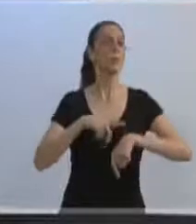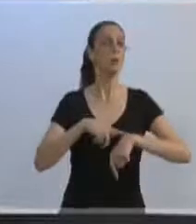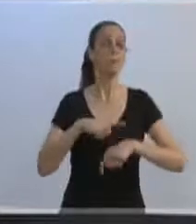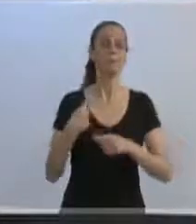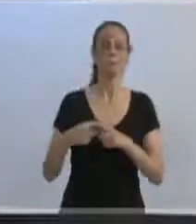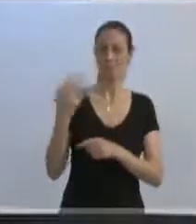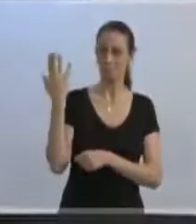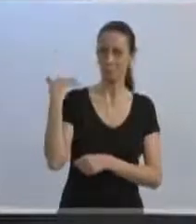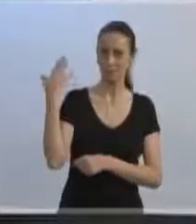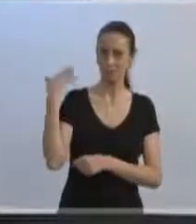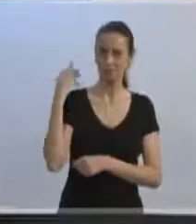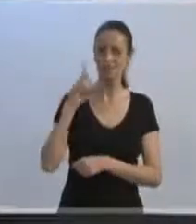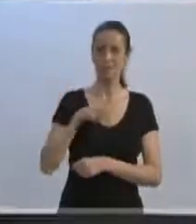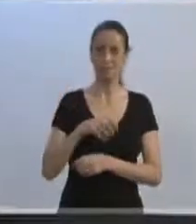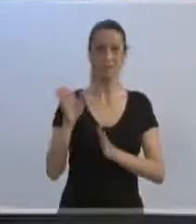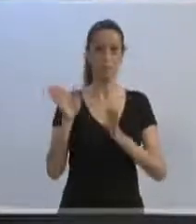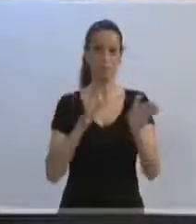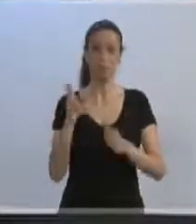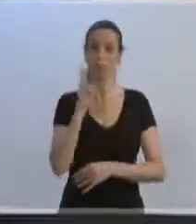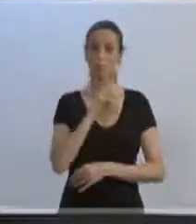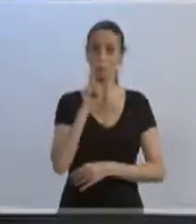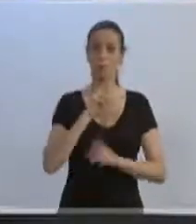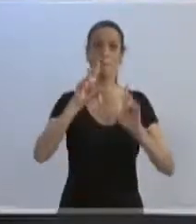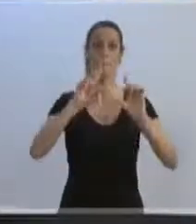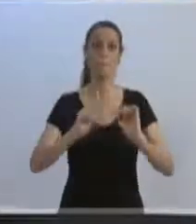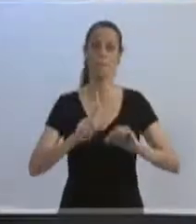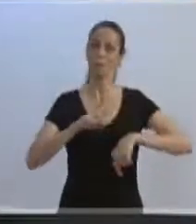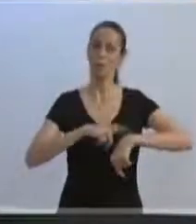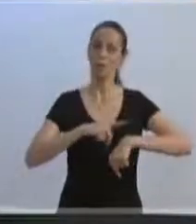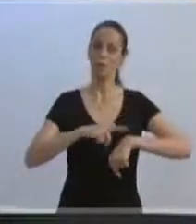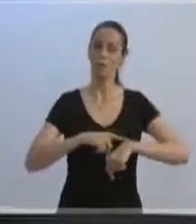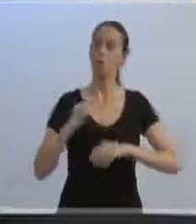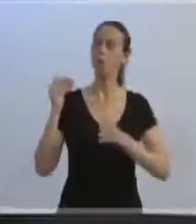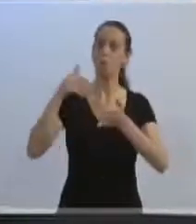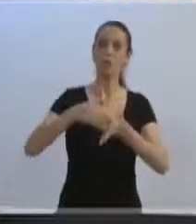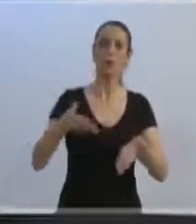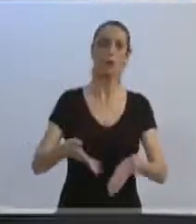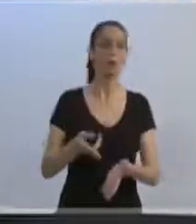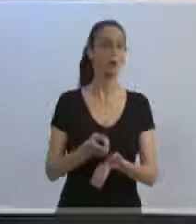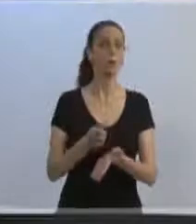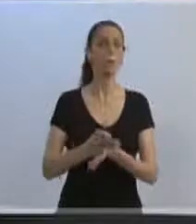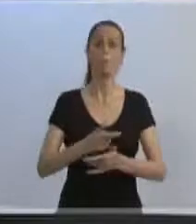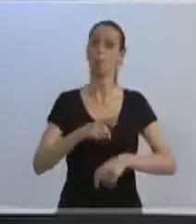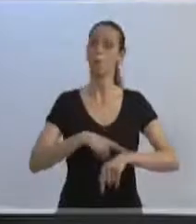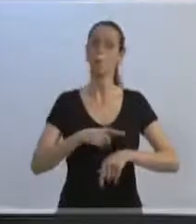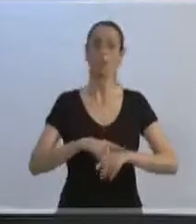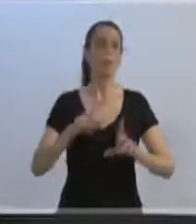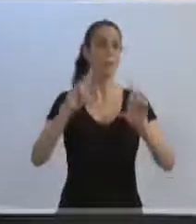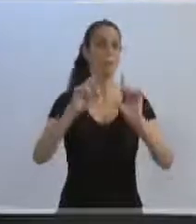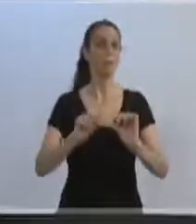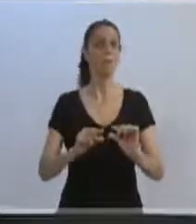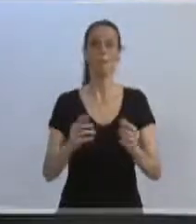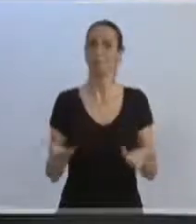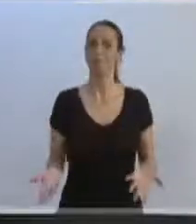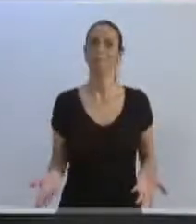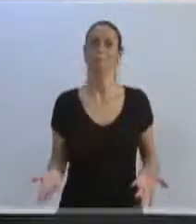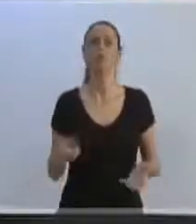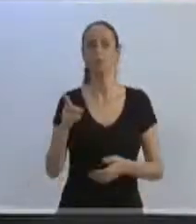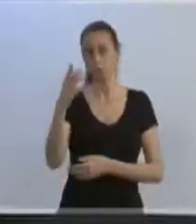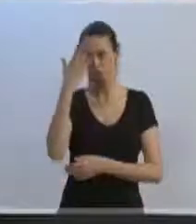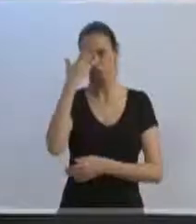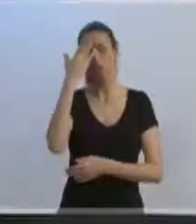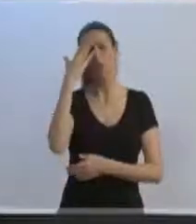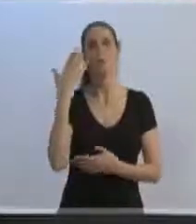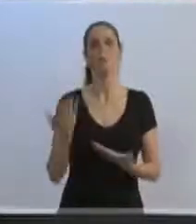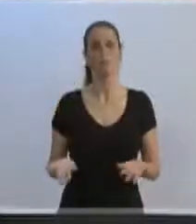quando era emergencial servidos e os horários só que continua reduzido o vereador continua reduzido e o senhor sabe disso